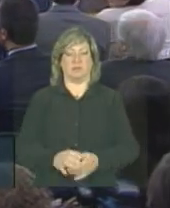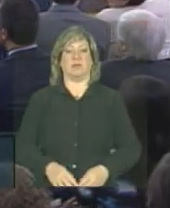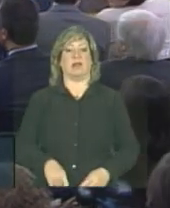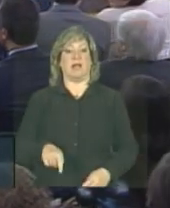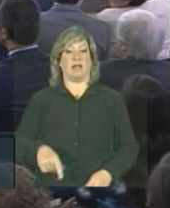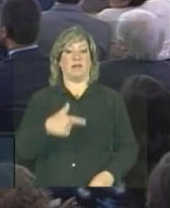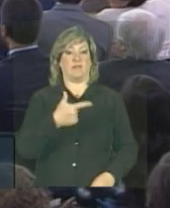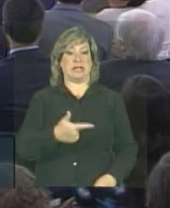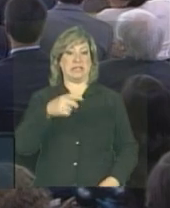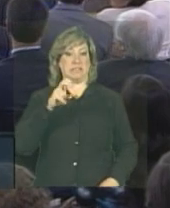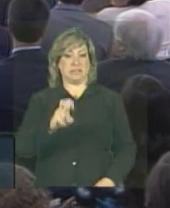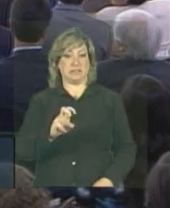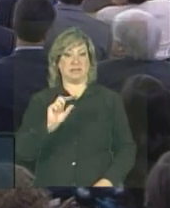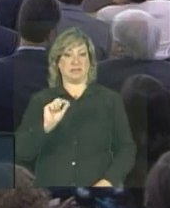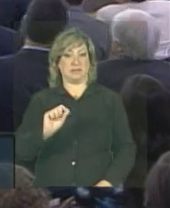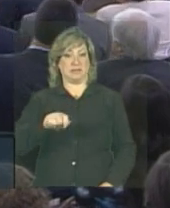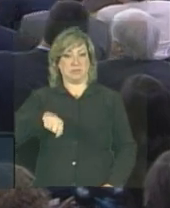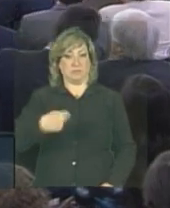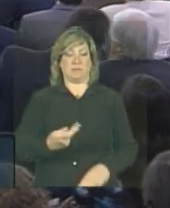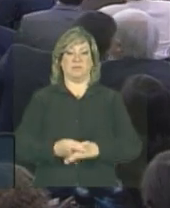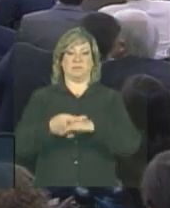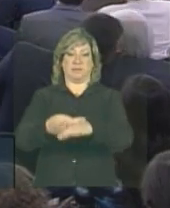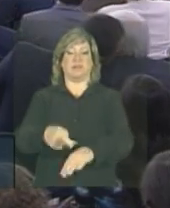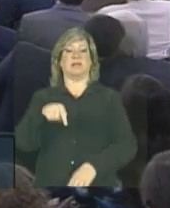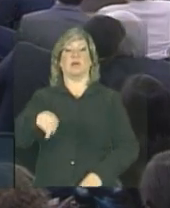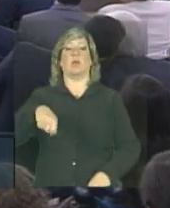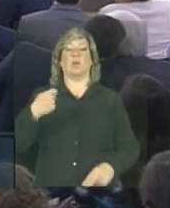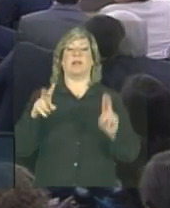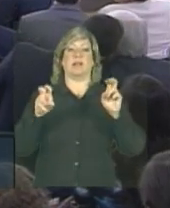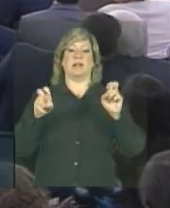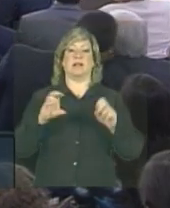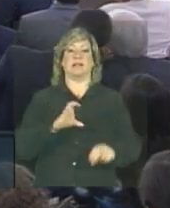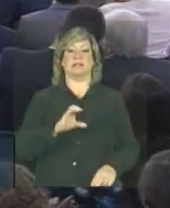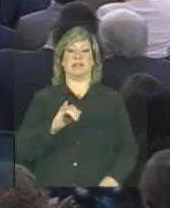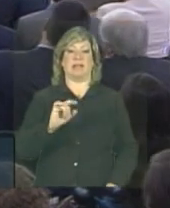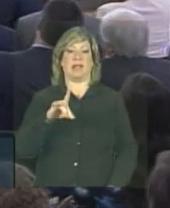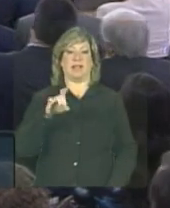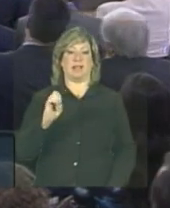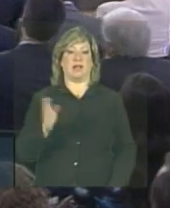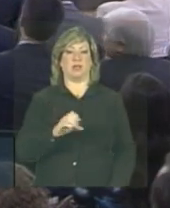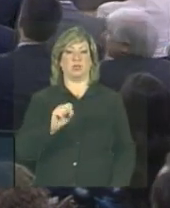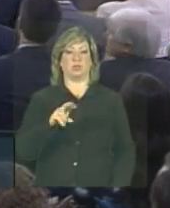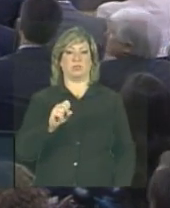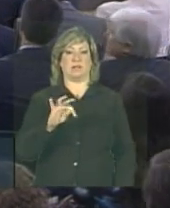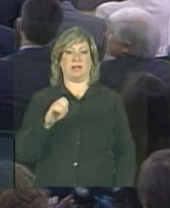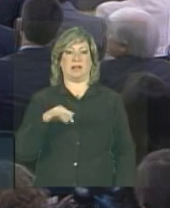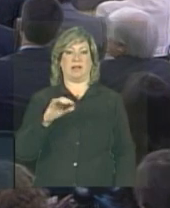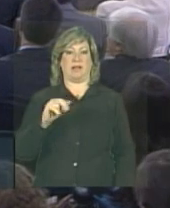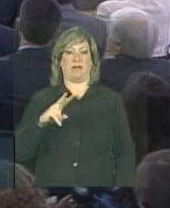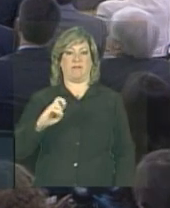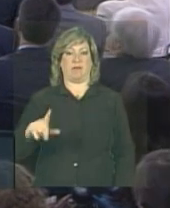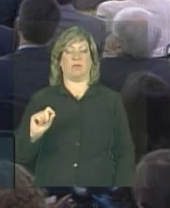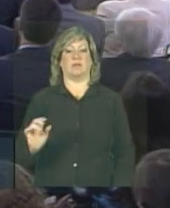A 25ª edição do prêmio teve como tema Cidades Sustentáveis e atingiu o total